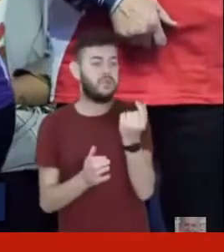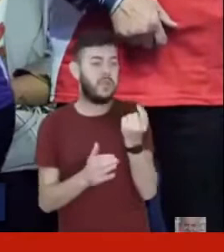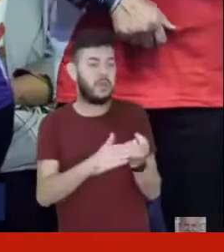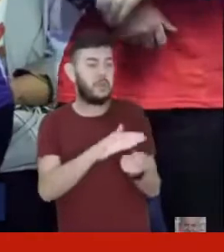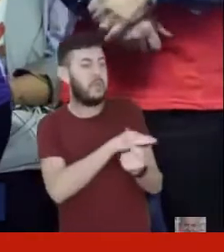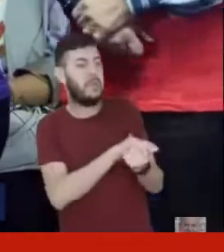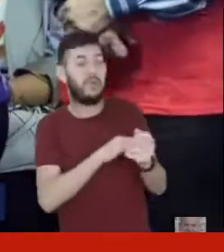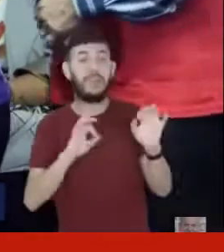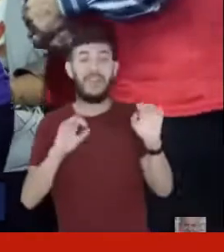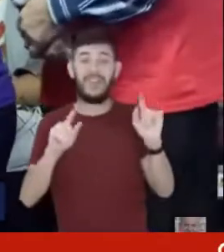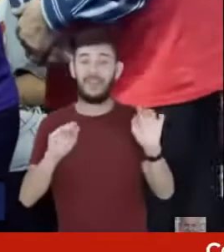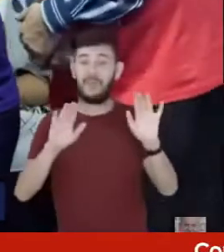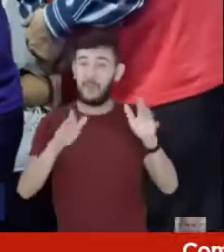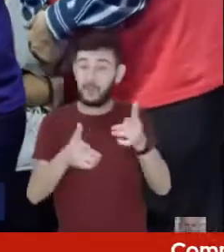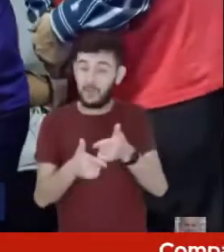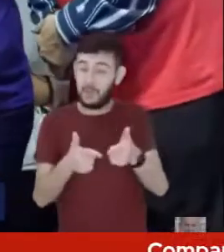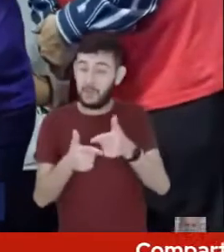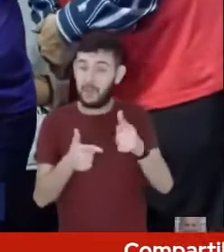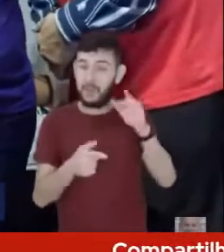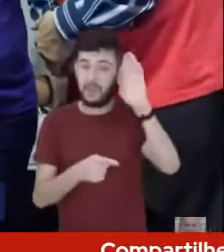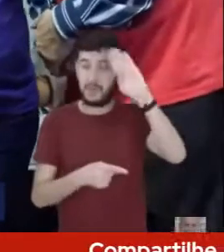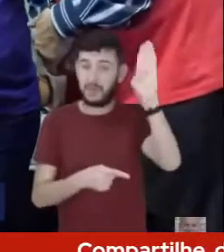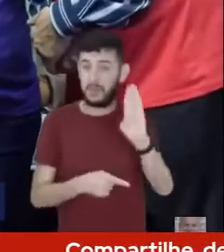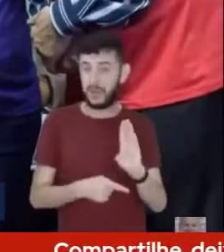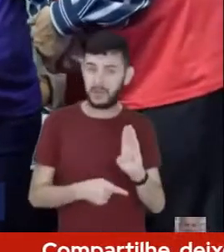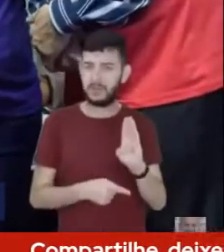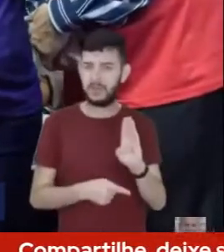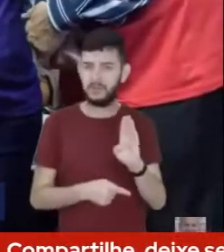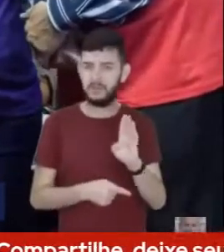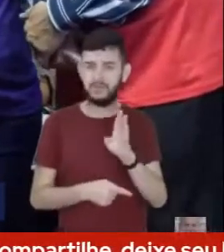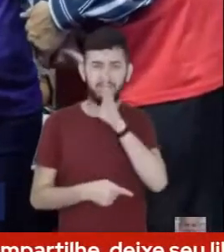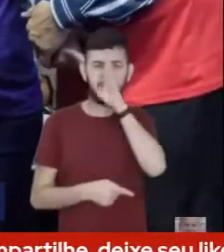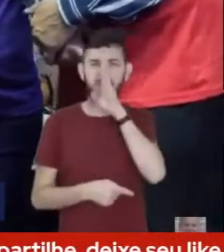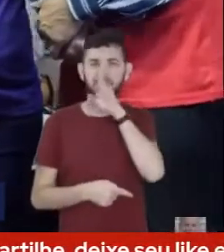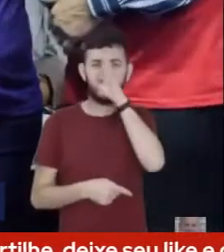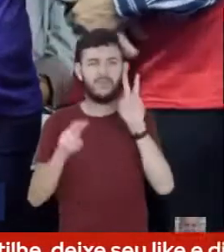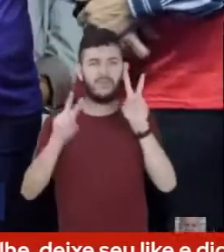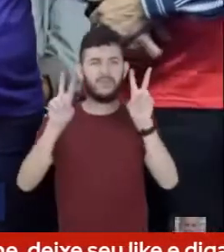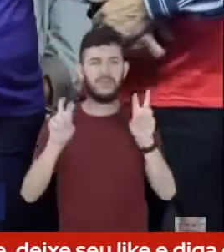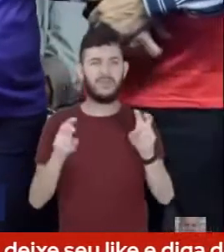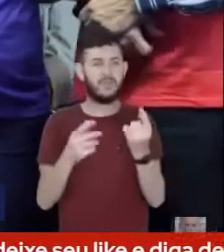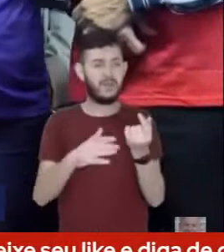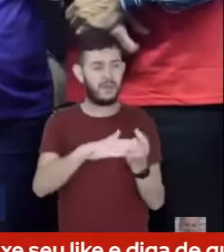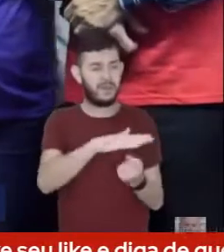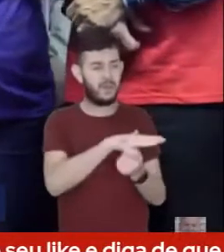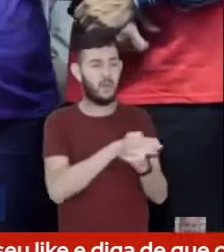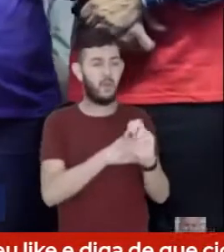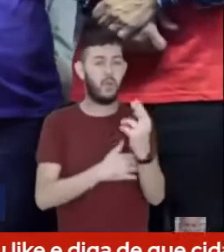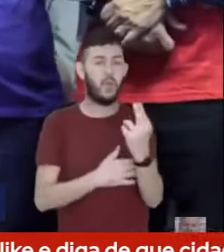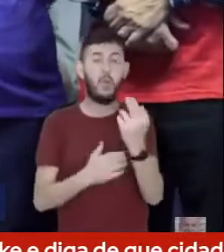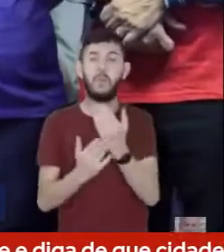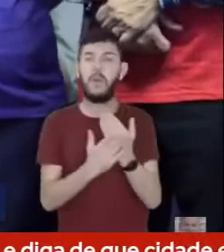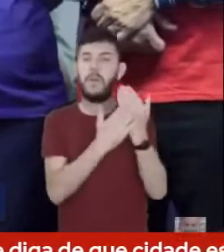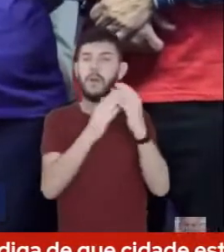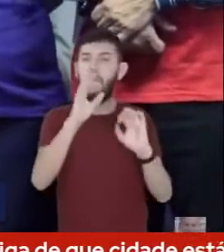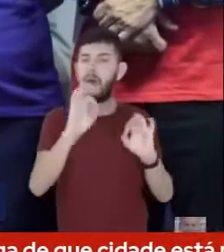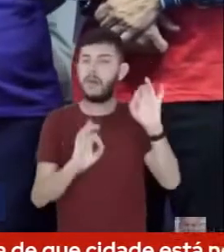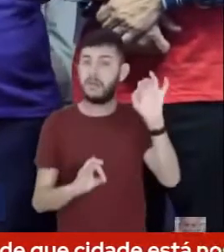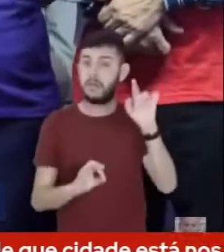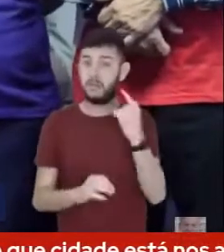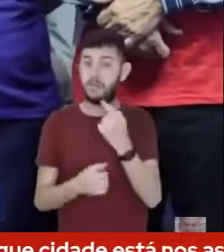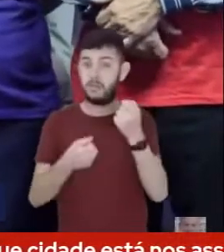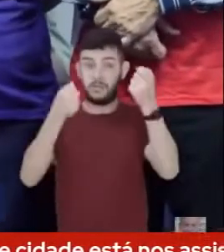as raias da questão de recursos e até de planejamento. Nós estamos falando